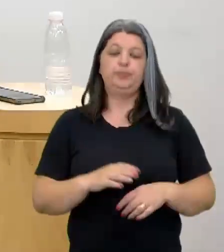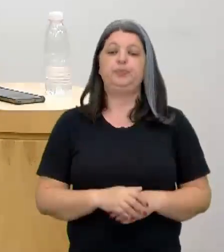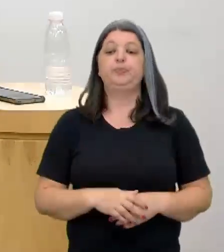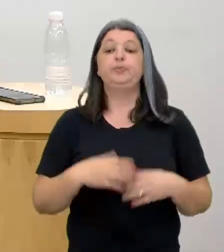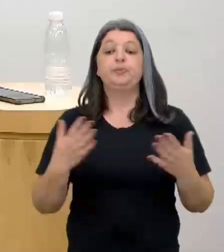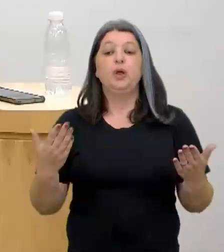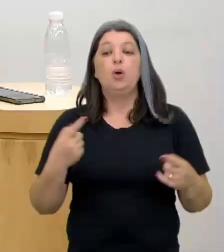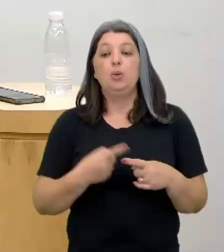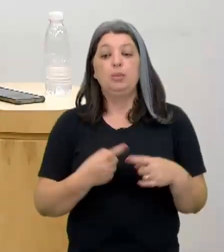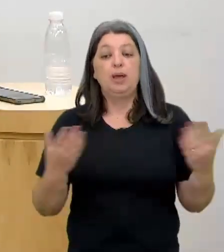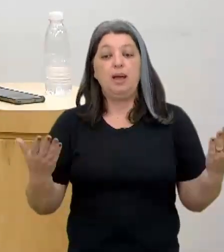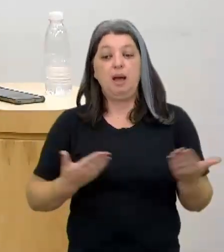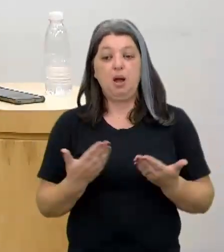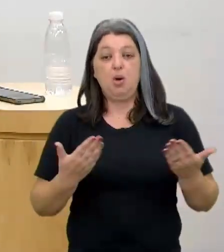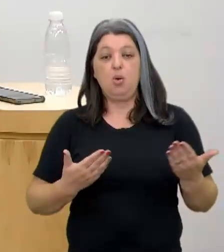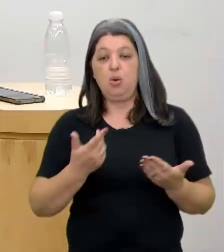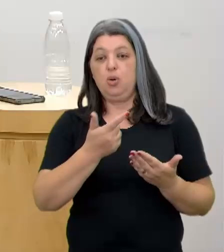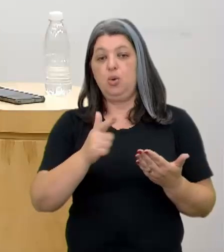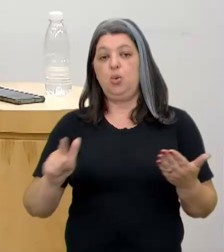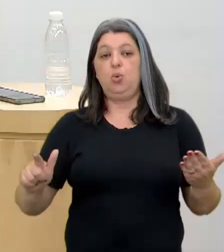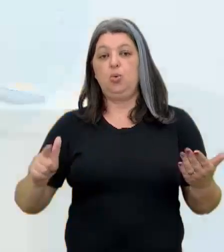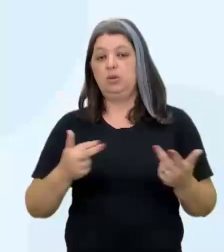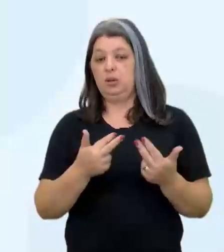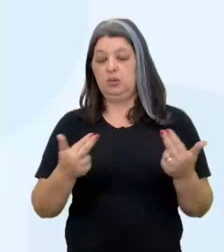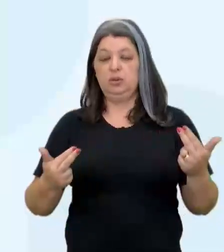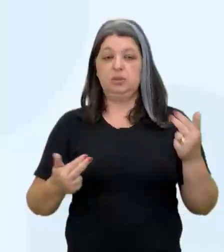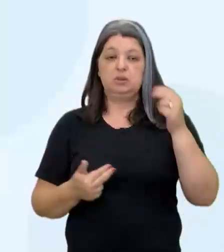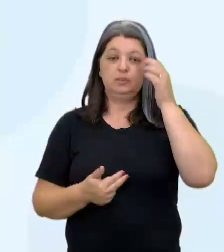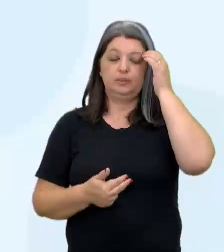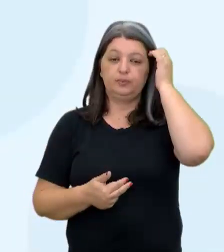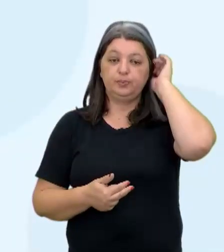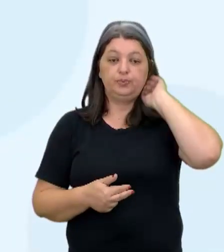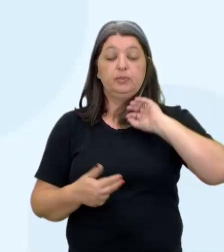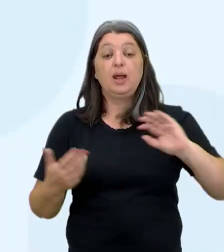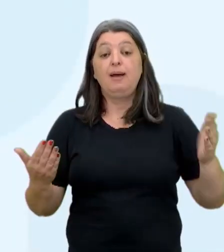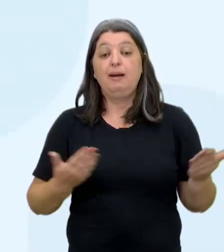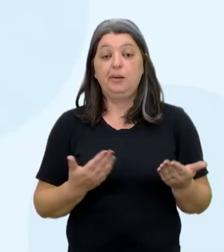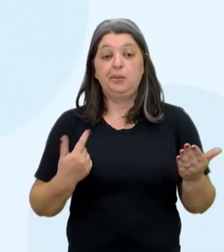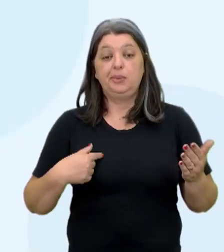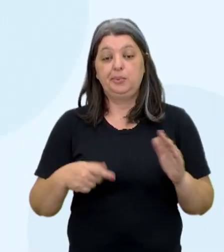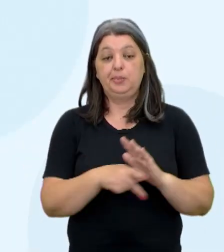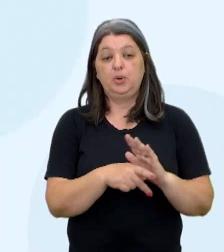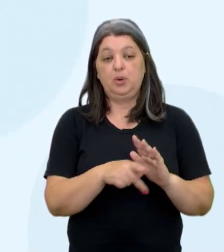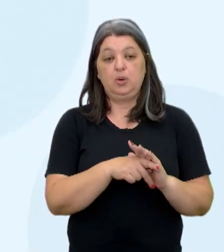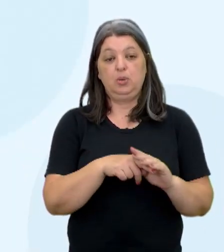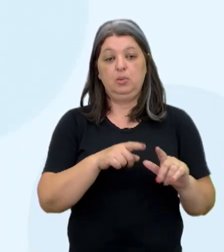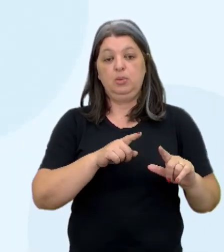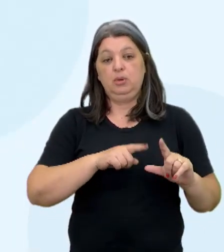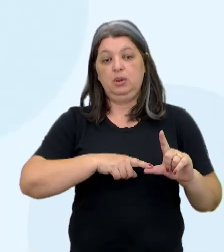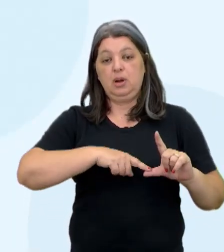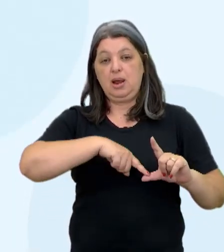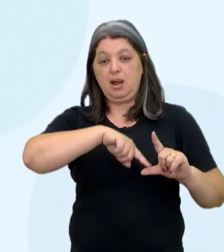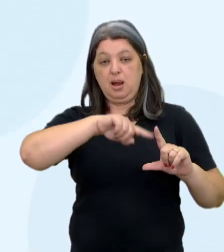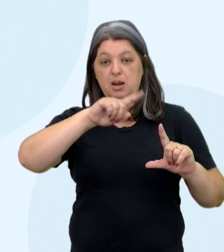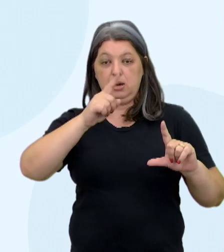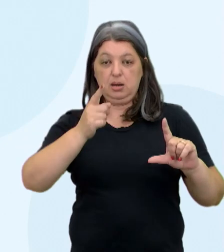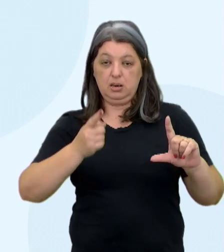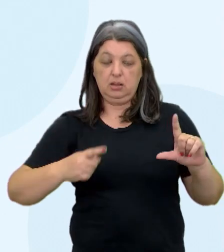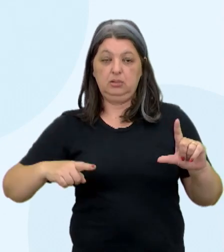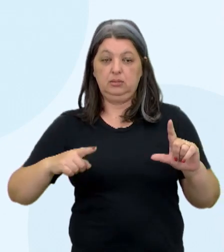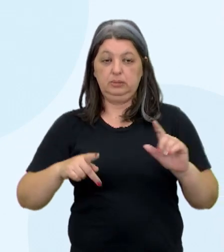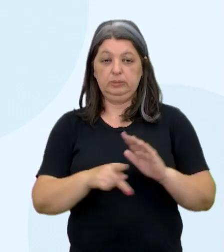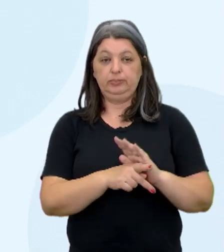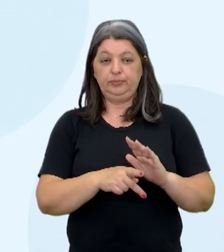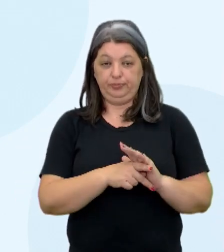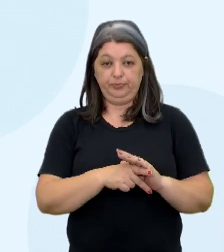Porque agora a gente vai partir para outra coisa. Vou mostrar para vocês. A gente vai mexer agora no arco da nossa função. Então, tá vendo que a gente tem a função